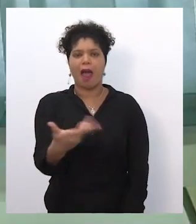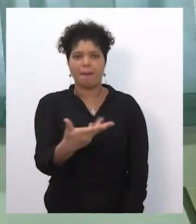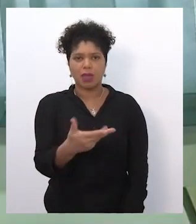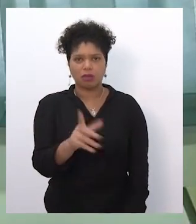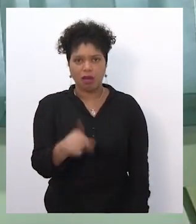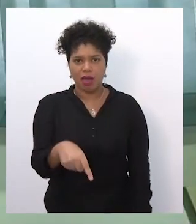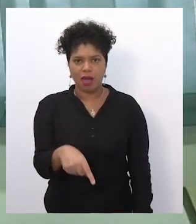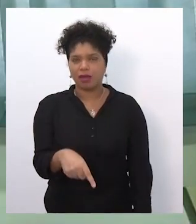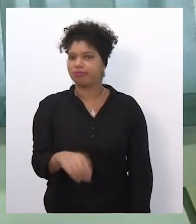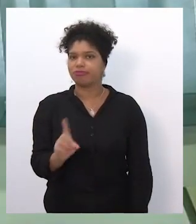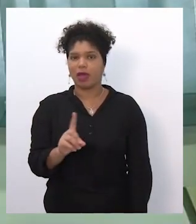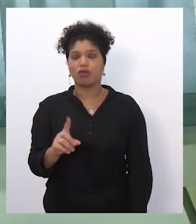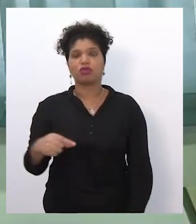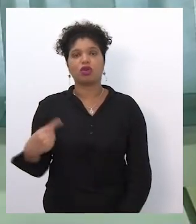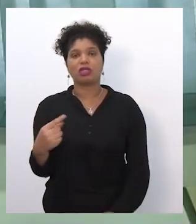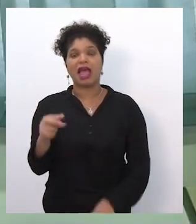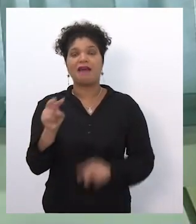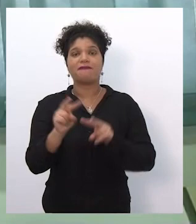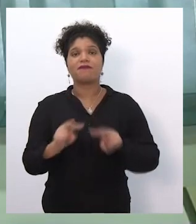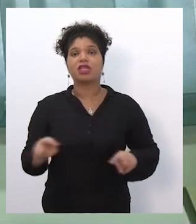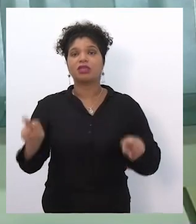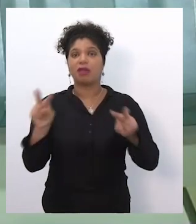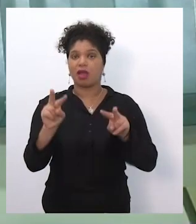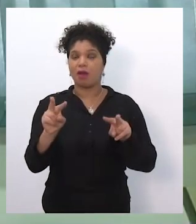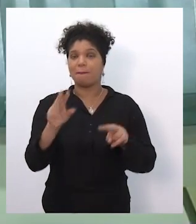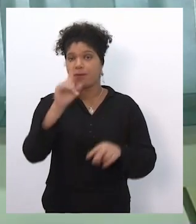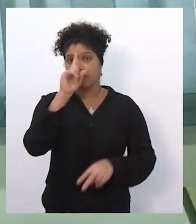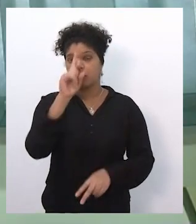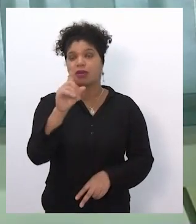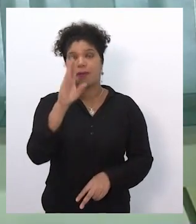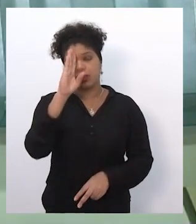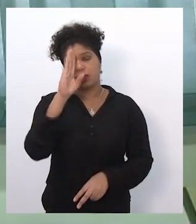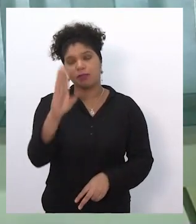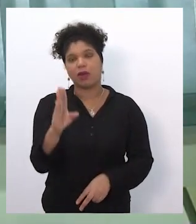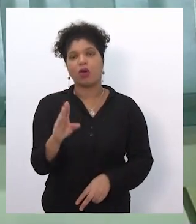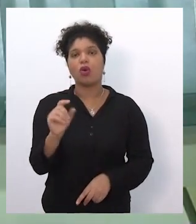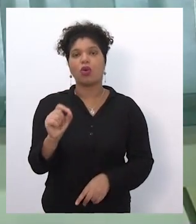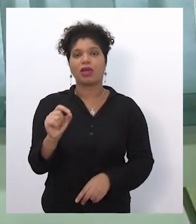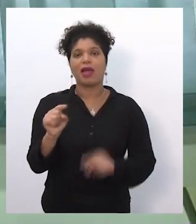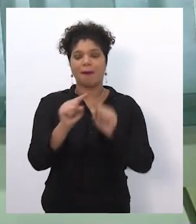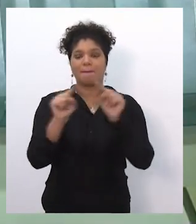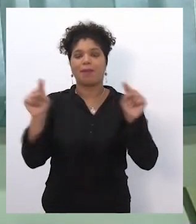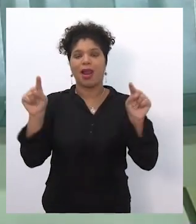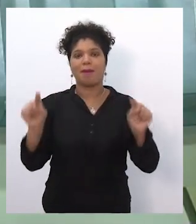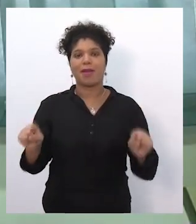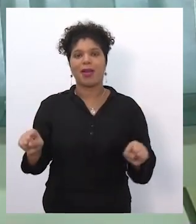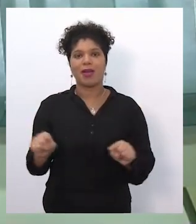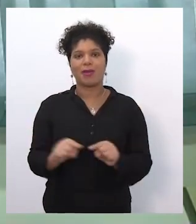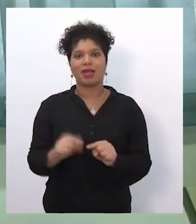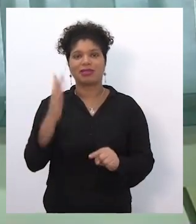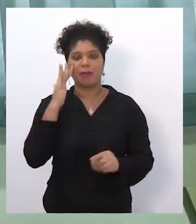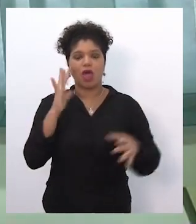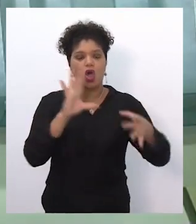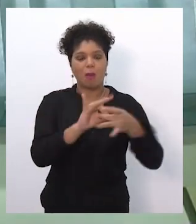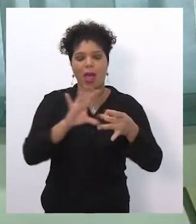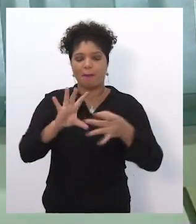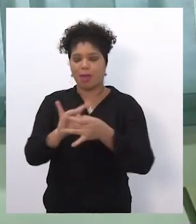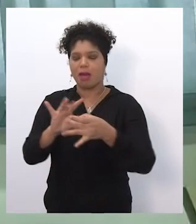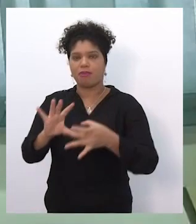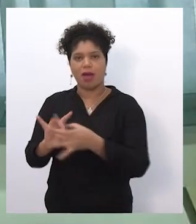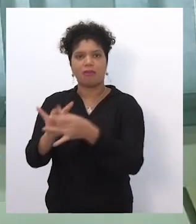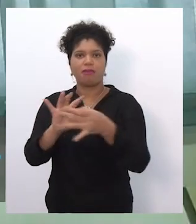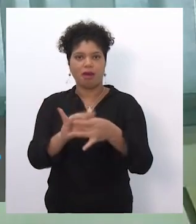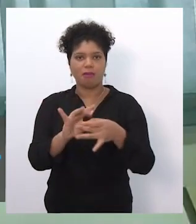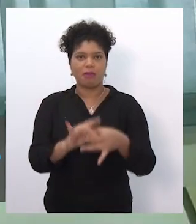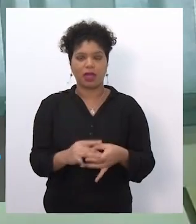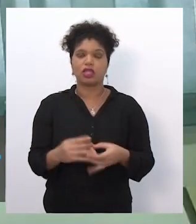que deve se iniciar é, de fato, olhar pela placa-mãe, para poder ver os tipos de conexões que ela suporta, que ela